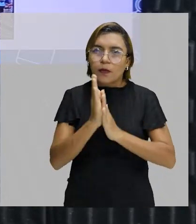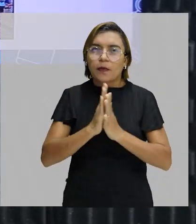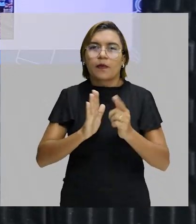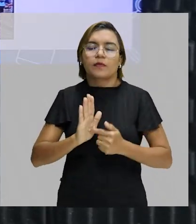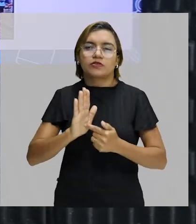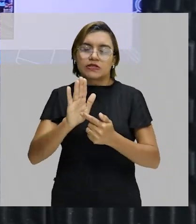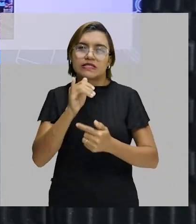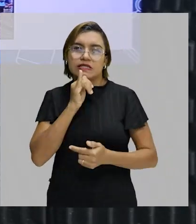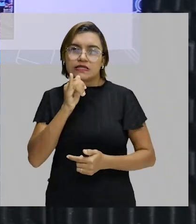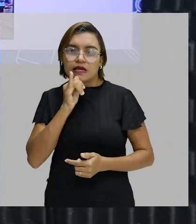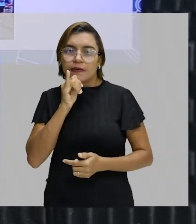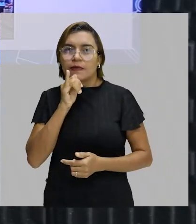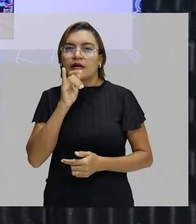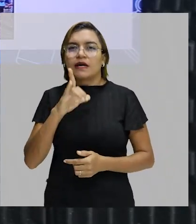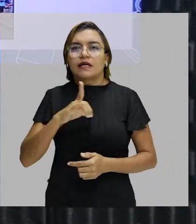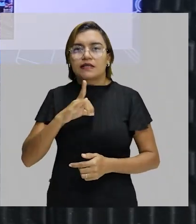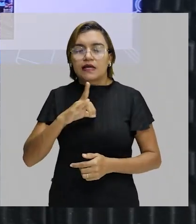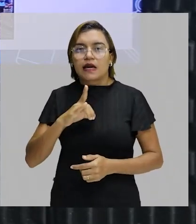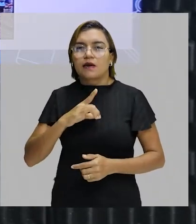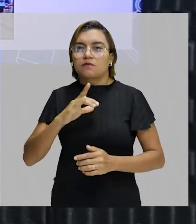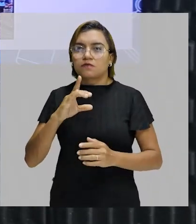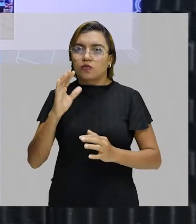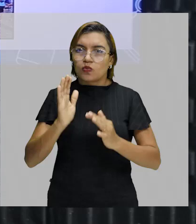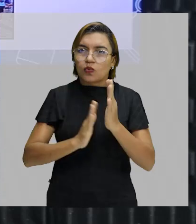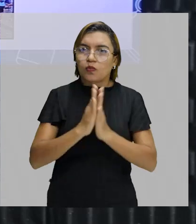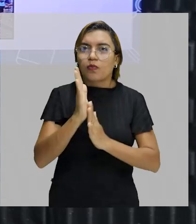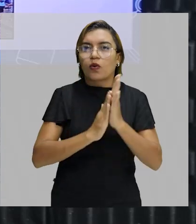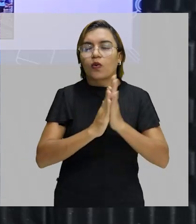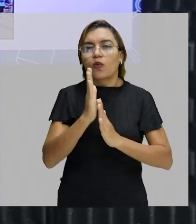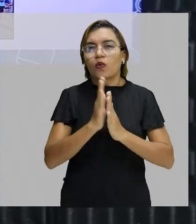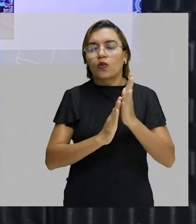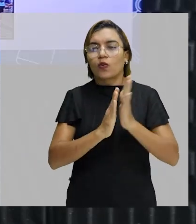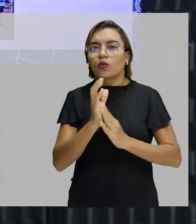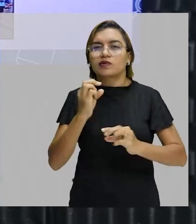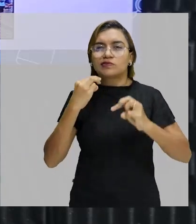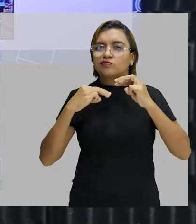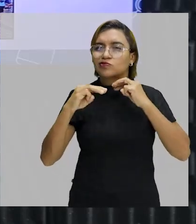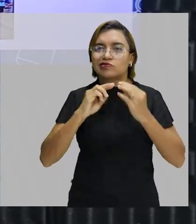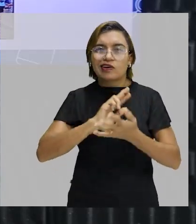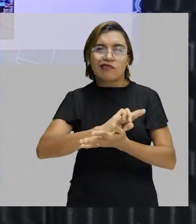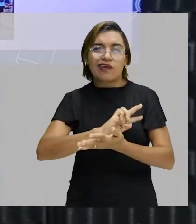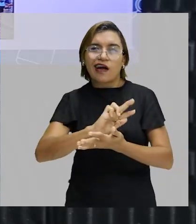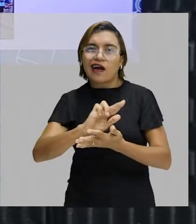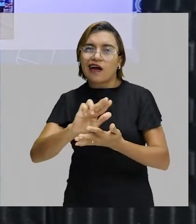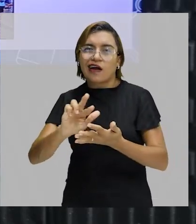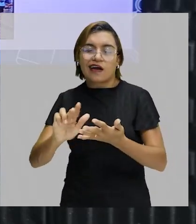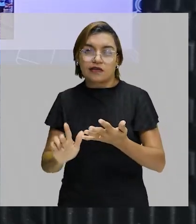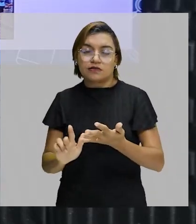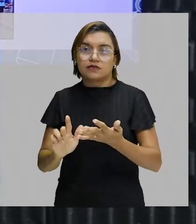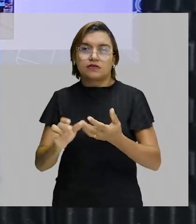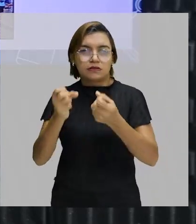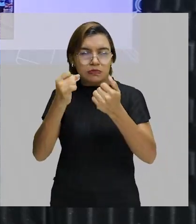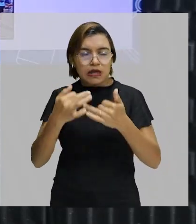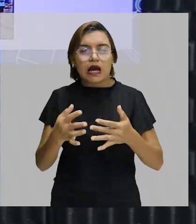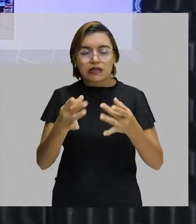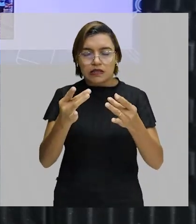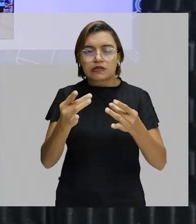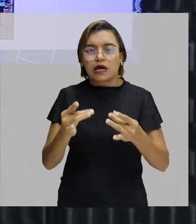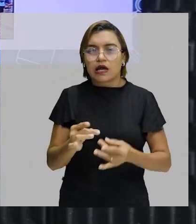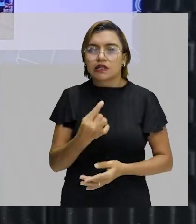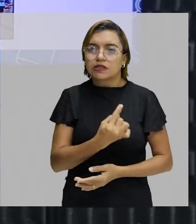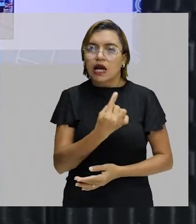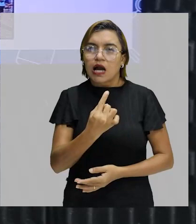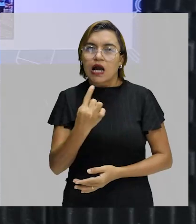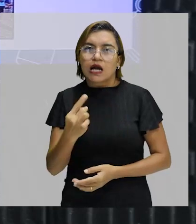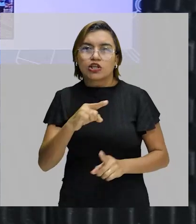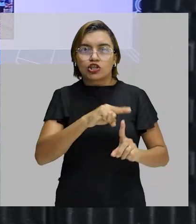de orquestra e o boi de matraca, e deixa de lado o boi de pindaré, o boi de costa de mão. Eu vou falar e vou explicar um pouquinho de cada